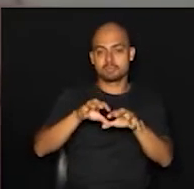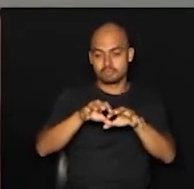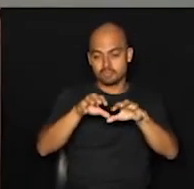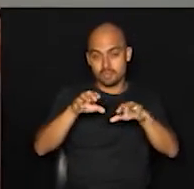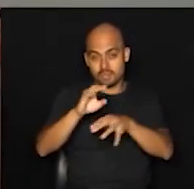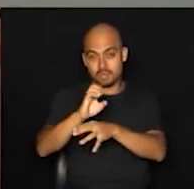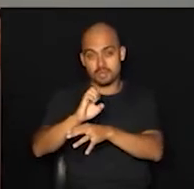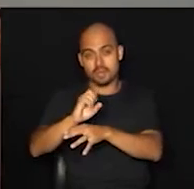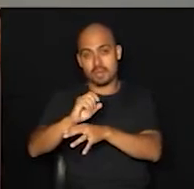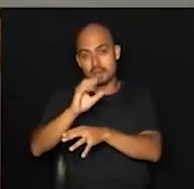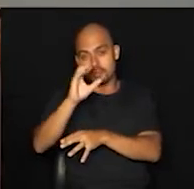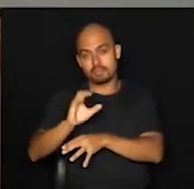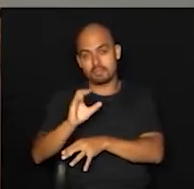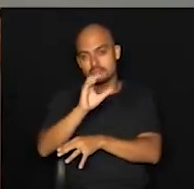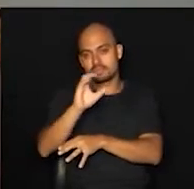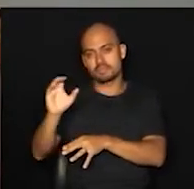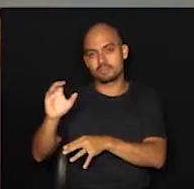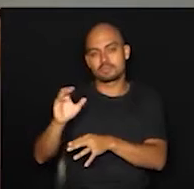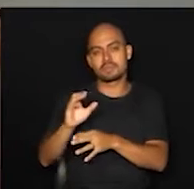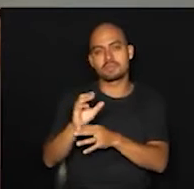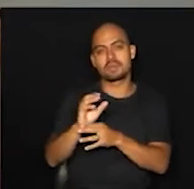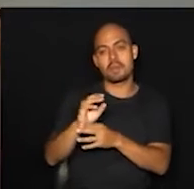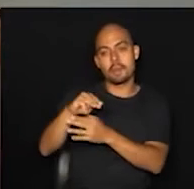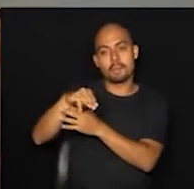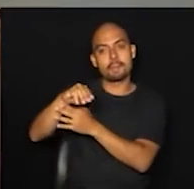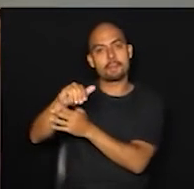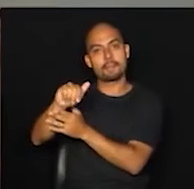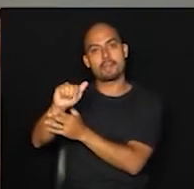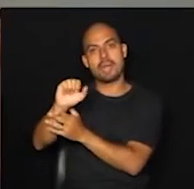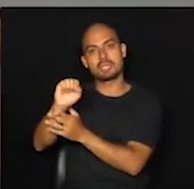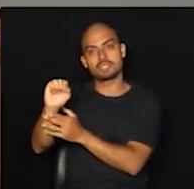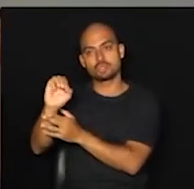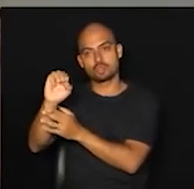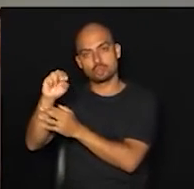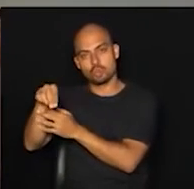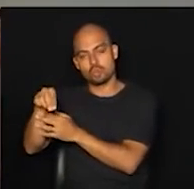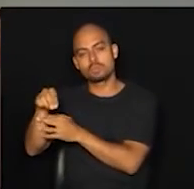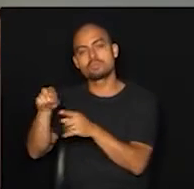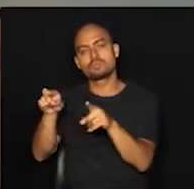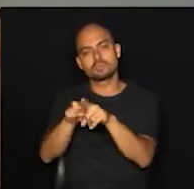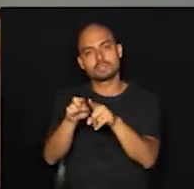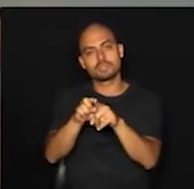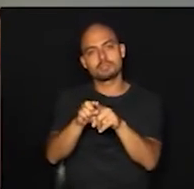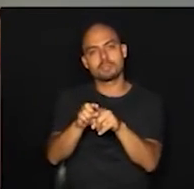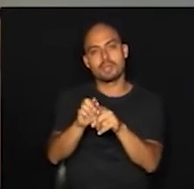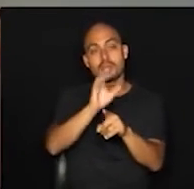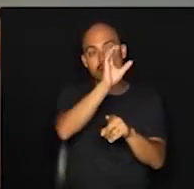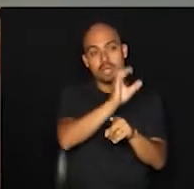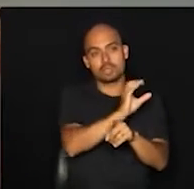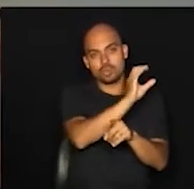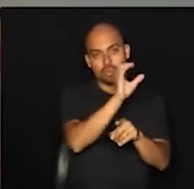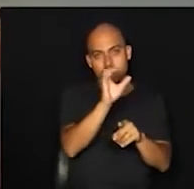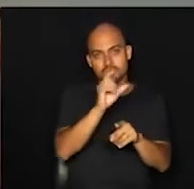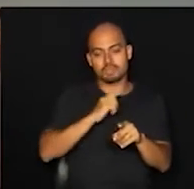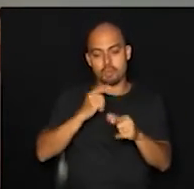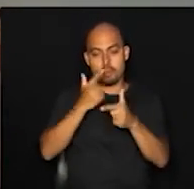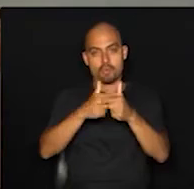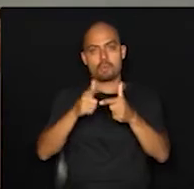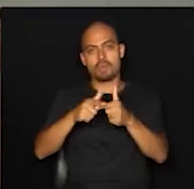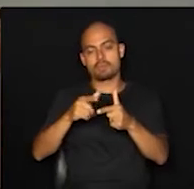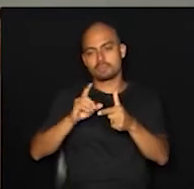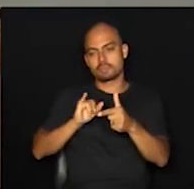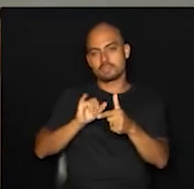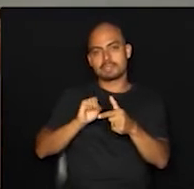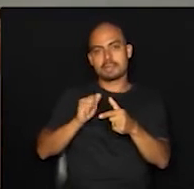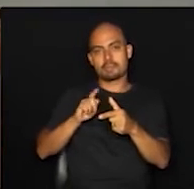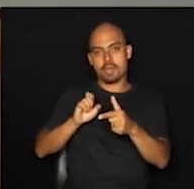episcopado brasileiro e a maçonaria, porque ela era ultracatólica, né? Então, no tempo ela era chamada de ultramontana, que